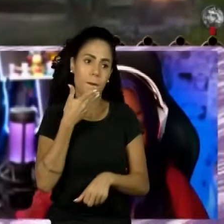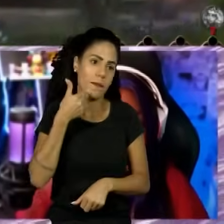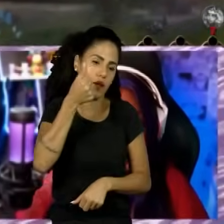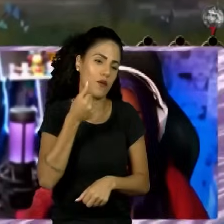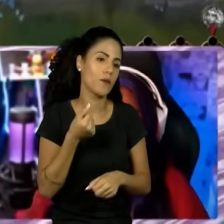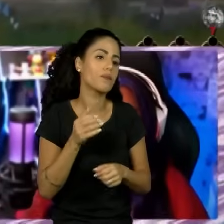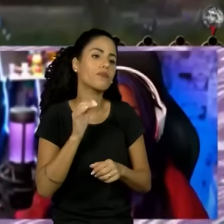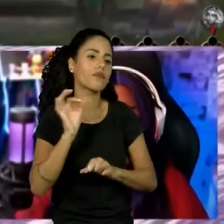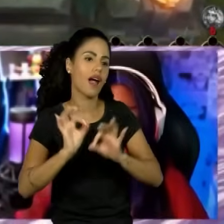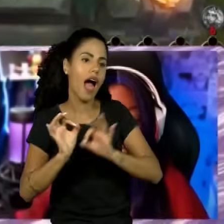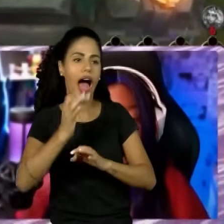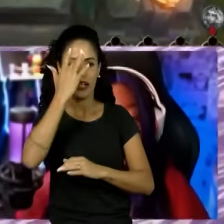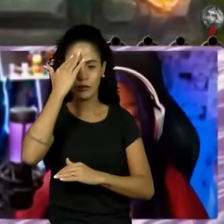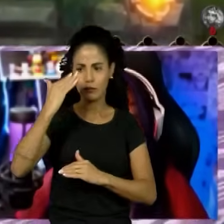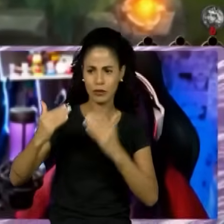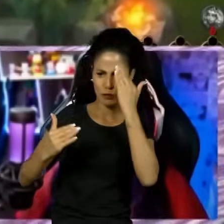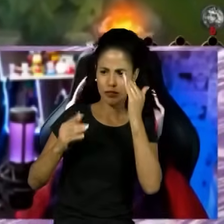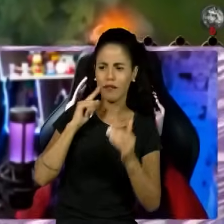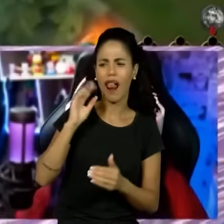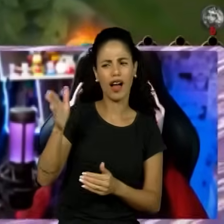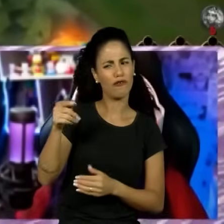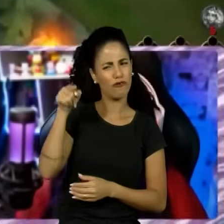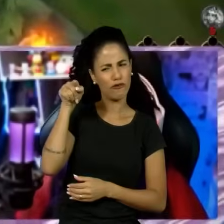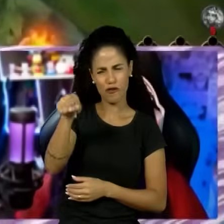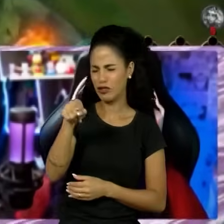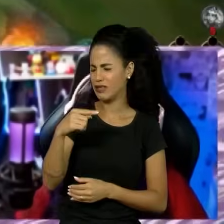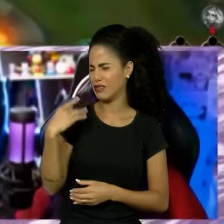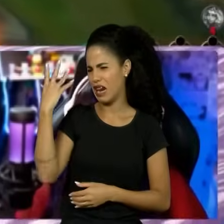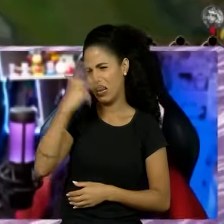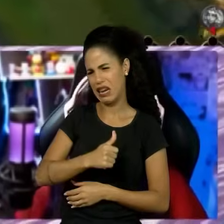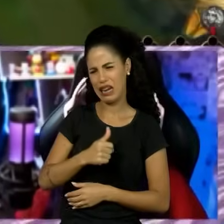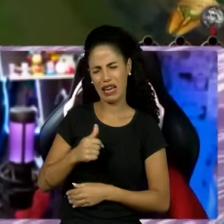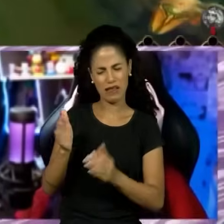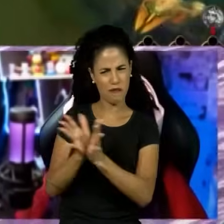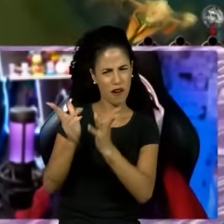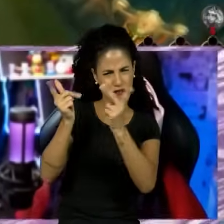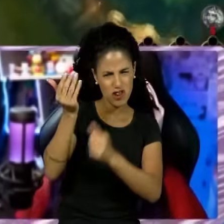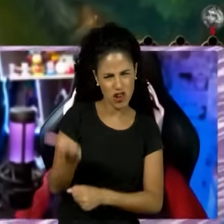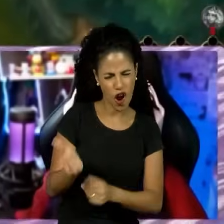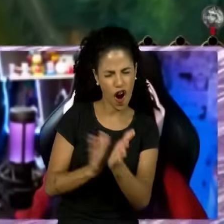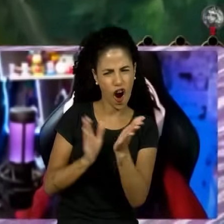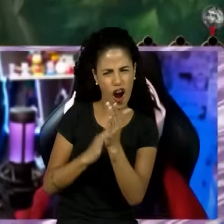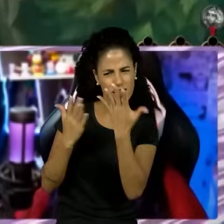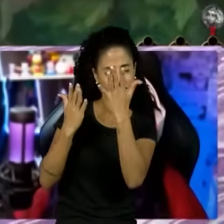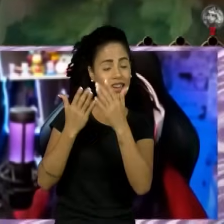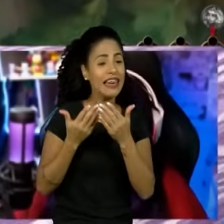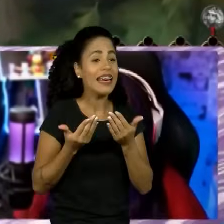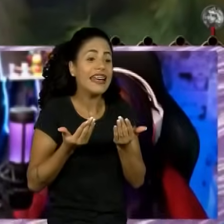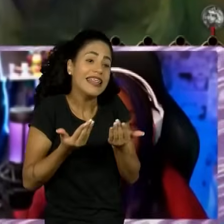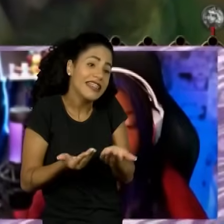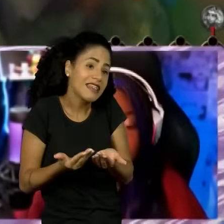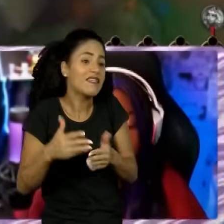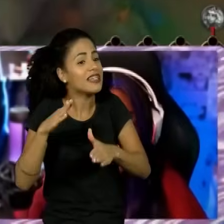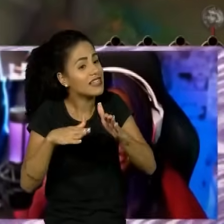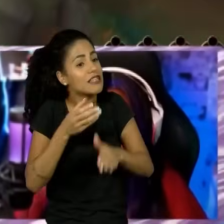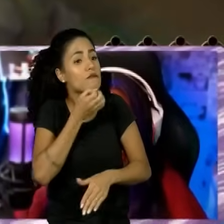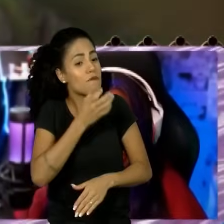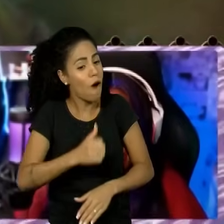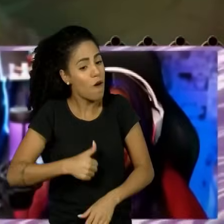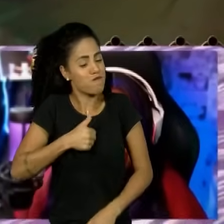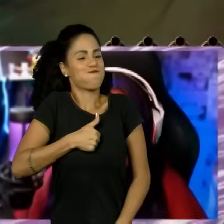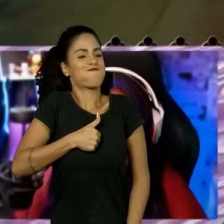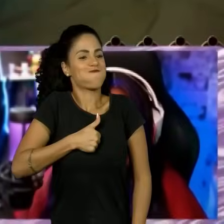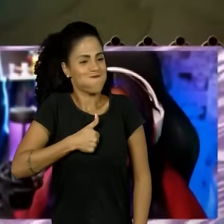os meus fãs, eles falam, nossa, você é muito linda, você tá muito linda hoje. Então, eu penso nisso, às vezes